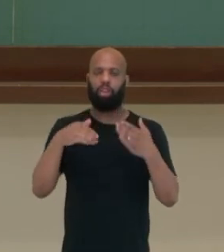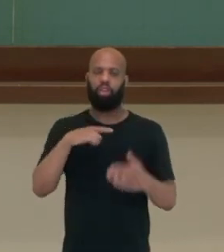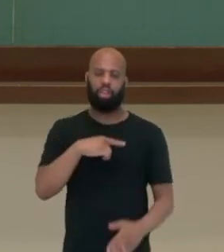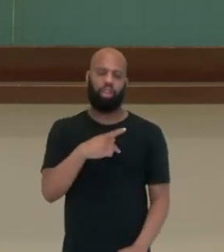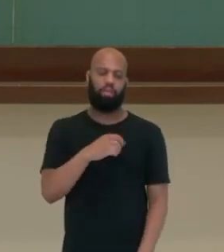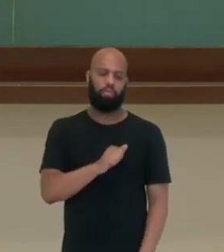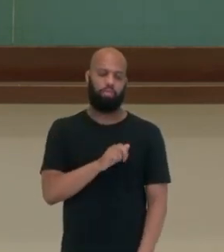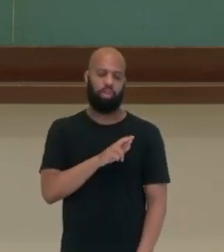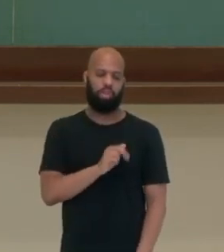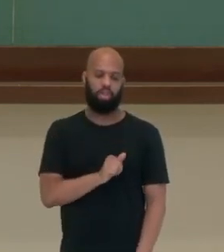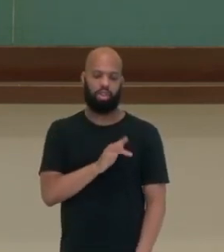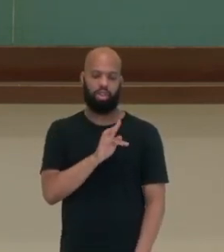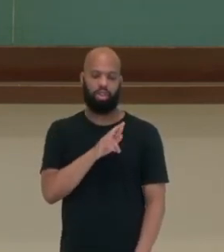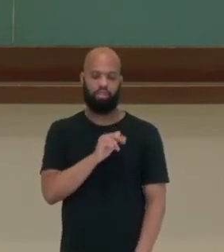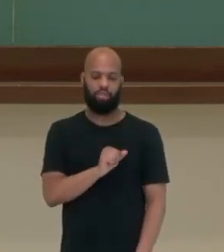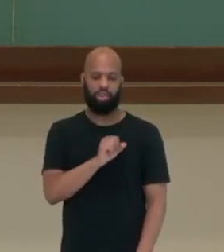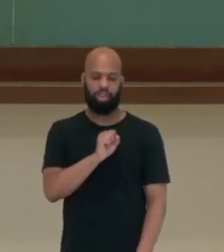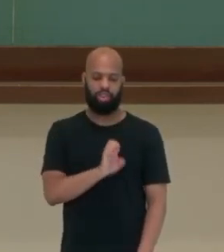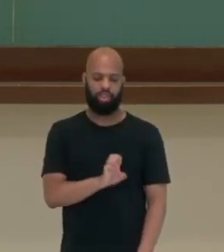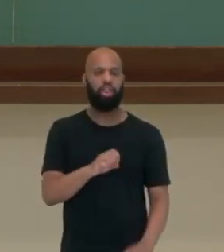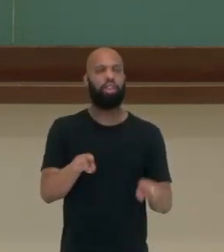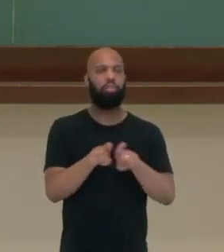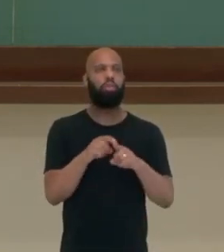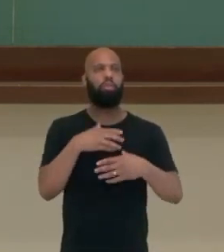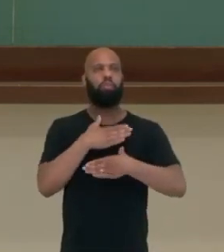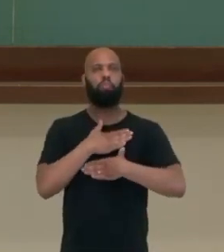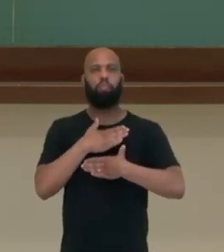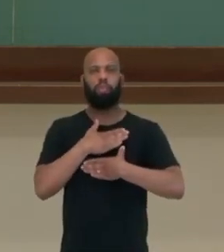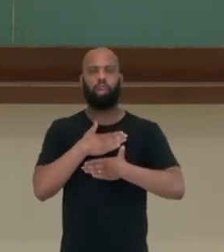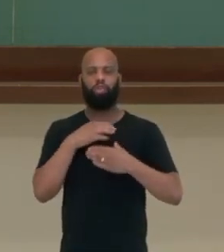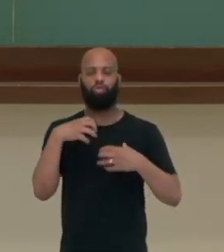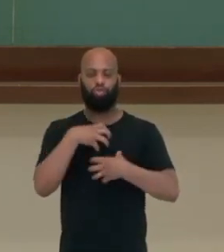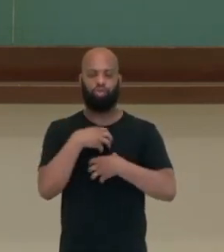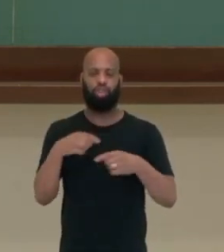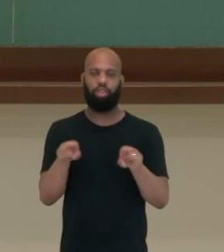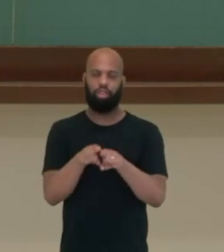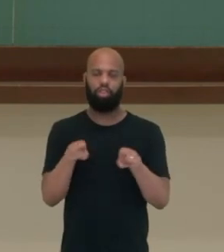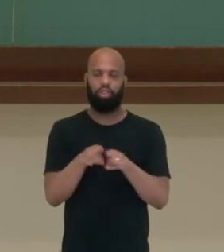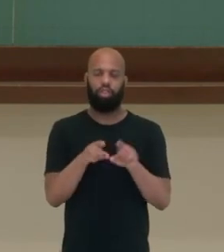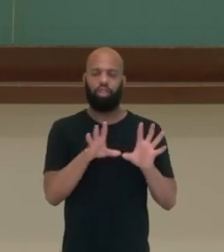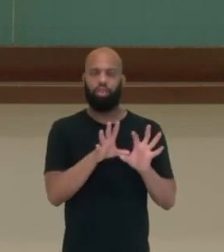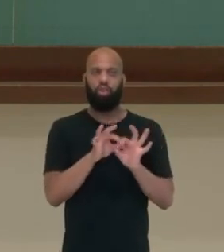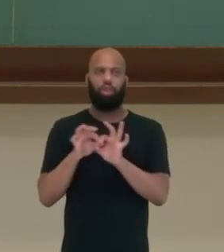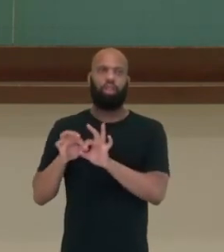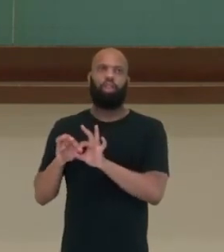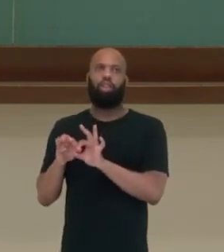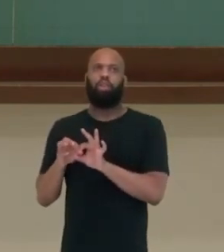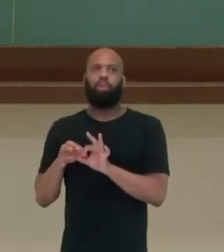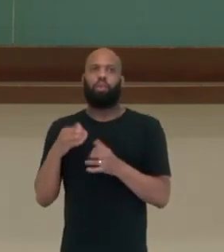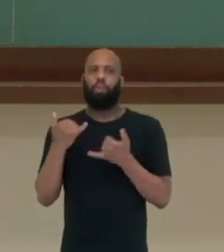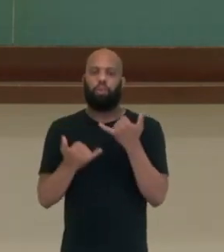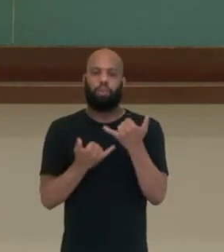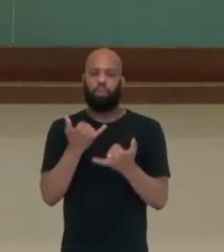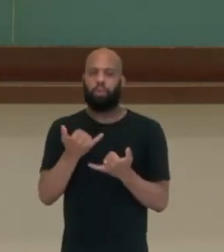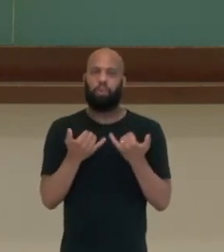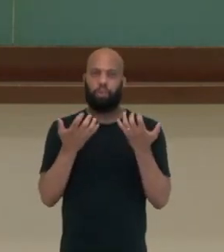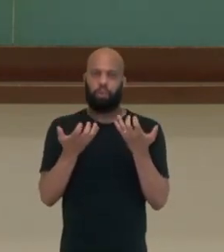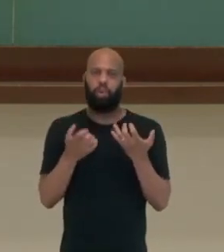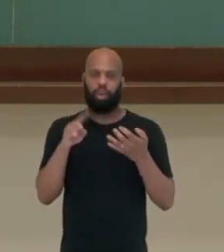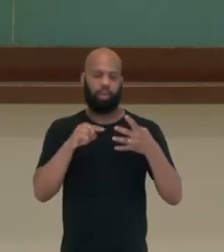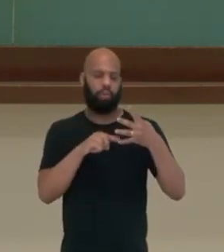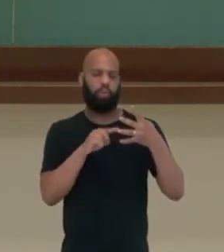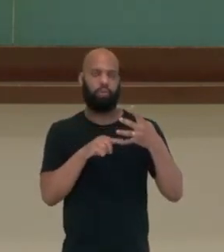paráfrase é escrever com a minha fala, do meu jeito. A paródia, eu mudo o contexto, é a brincadeira que vai fazer em relação à música.